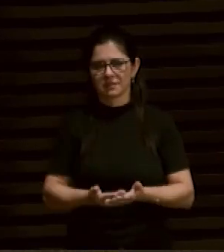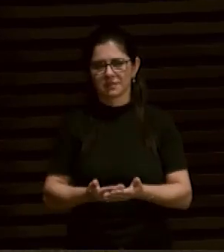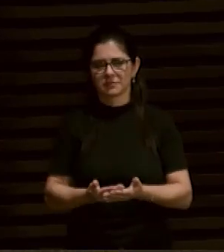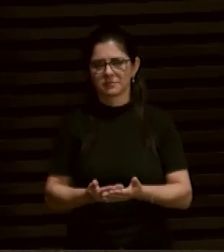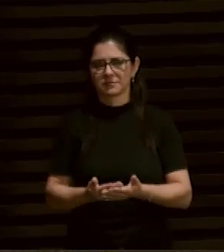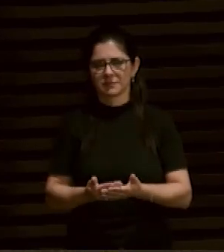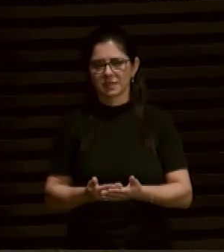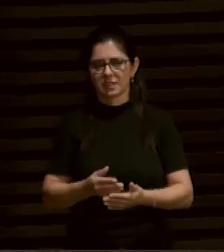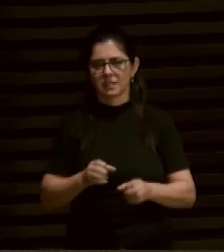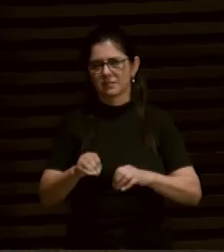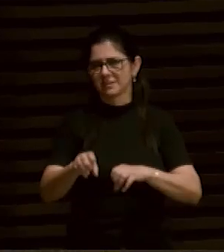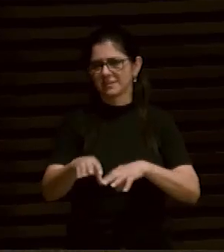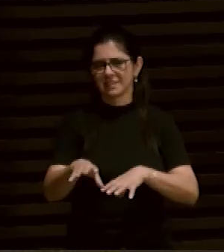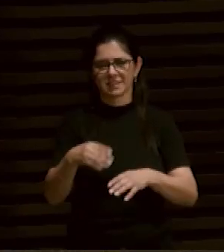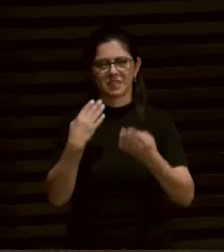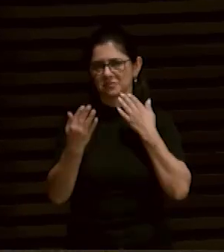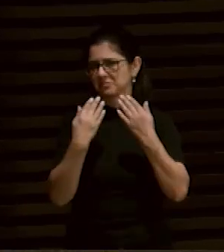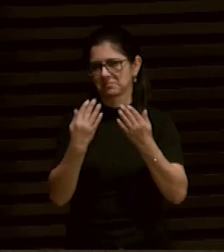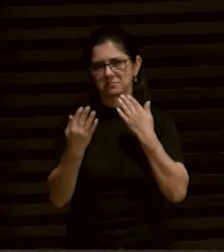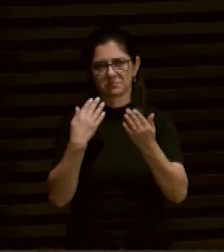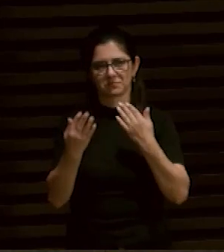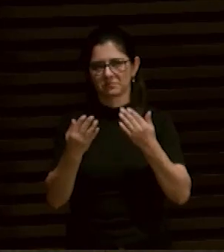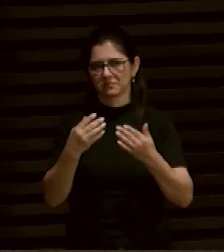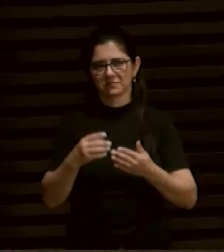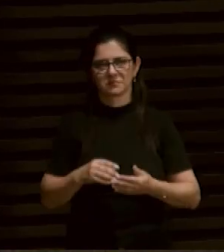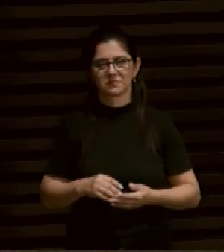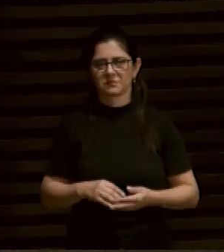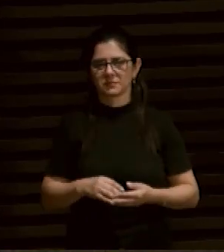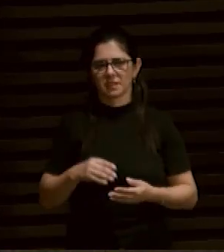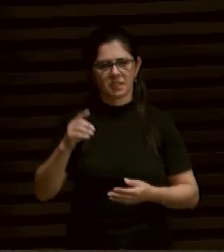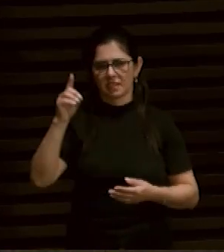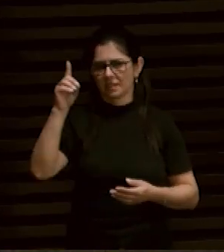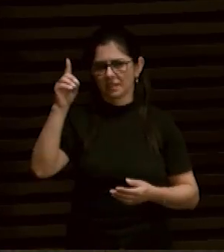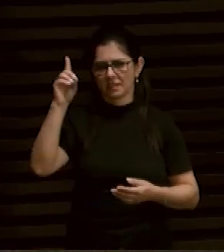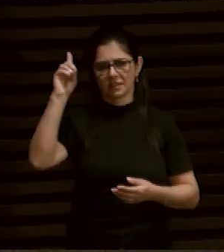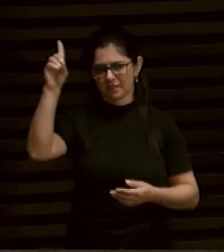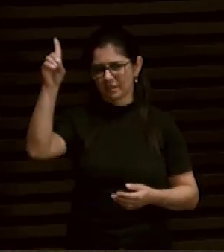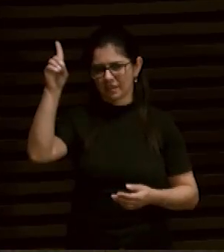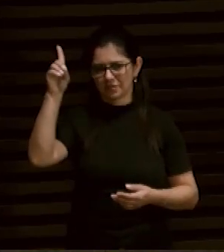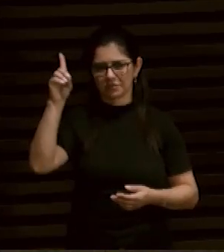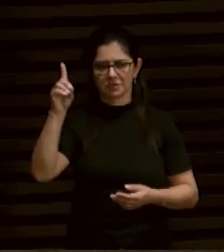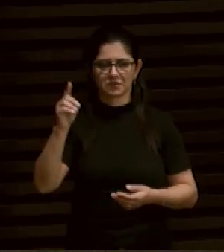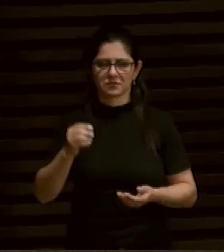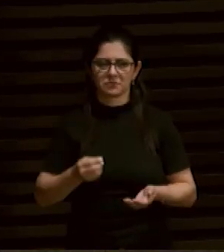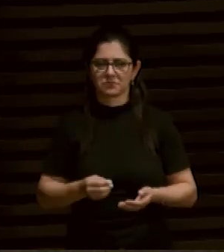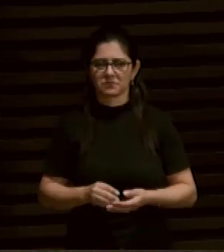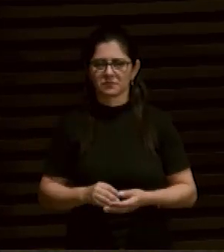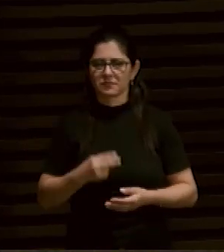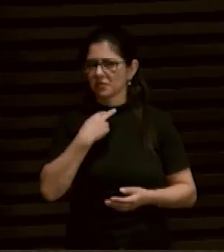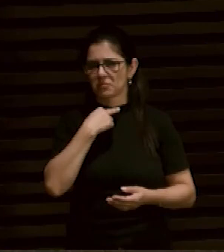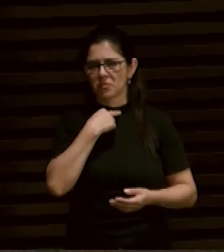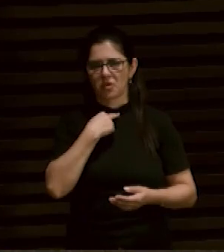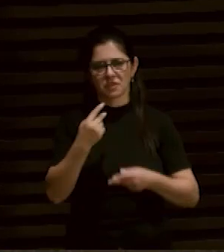pode fazer isso ou falar isso? Nem Deus pode falar isso que você não pode fazer. Você tem que se sentir culpado pelo que você